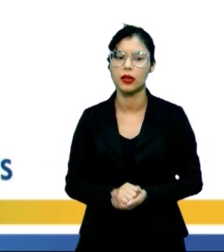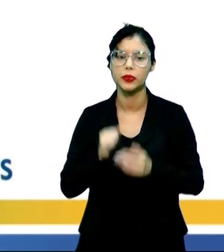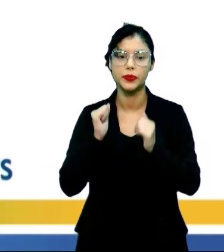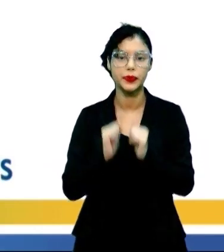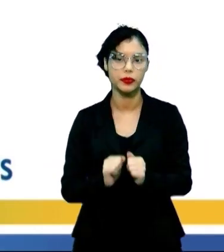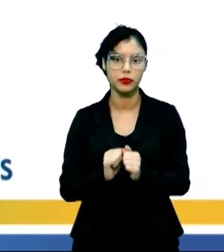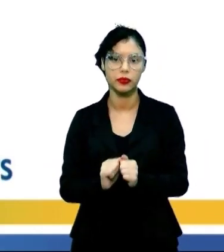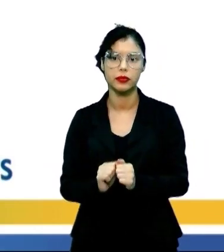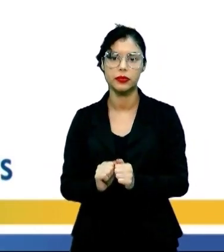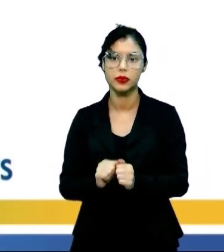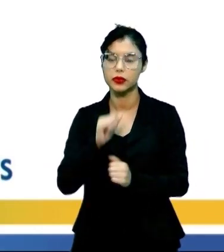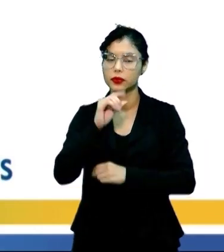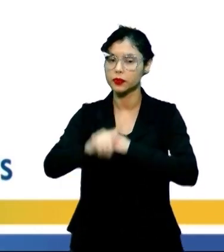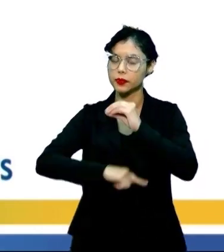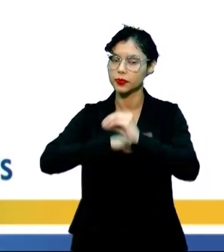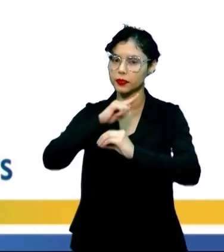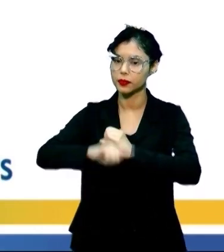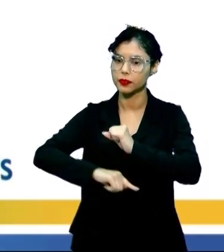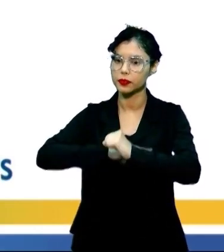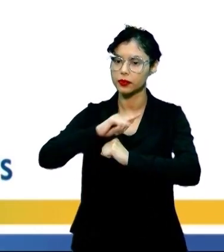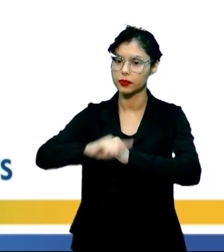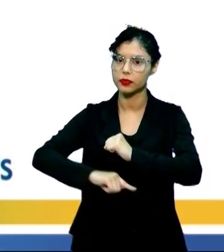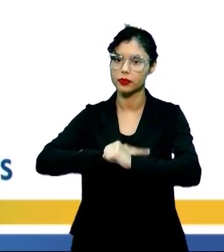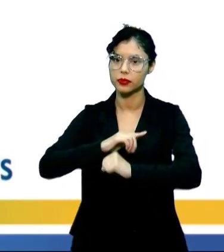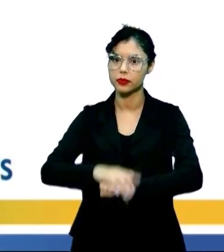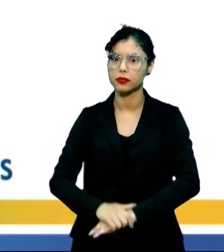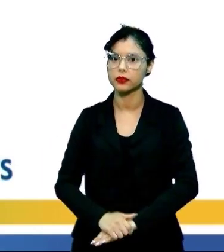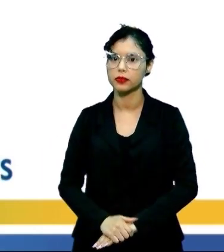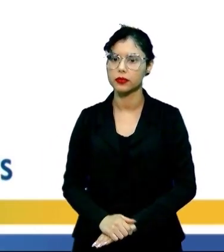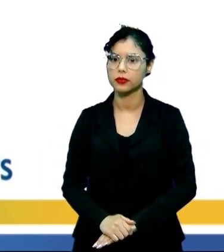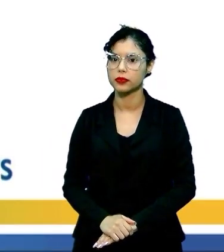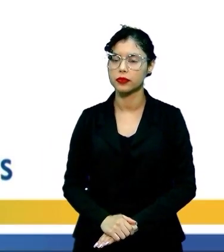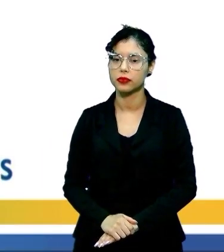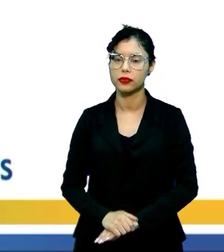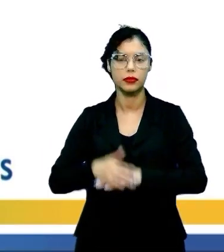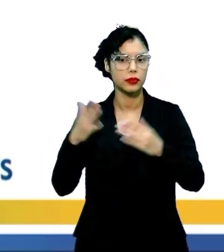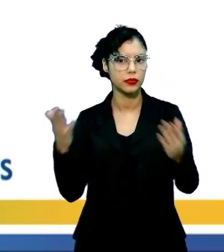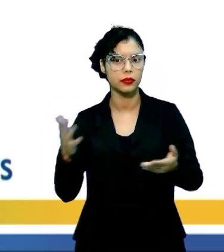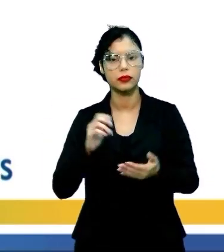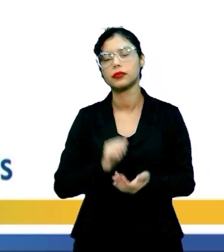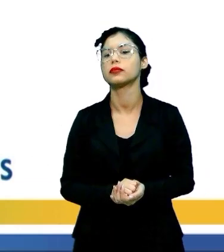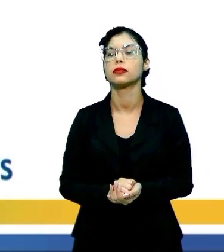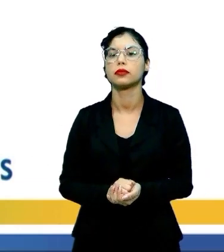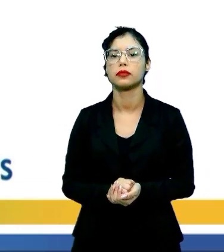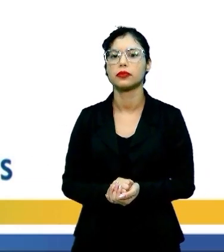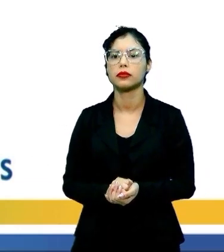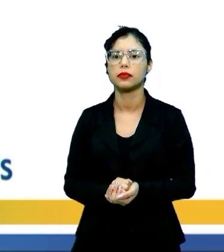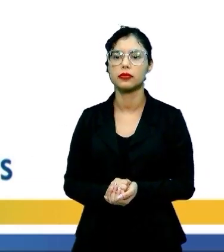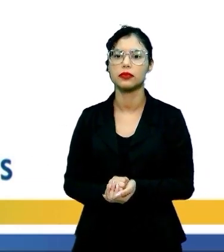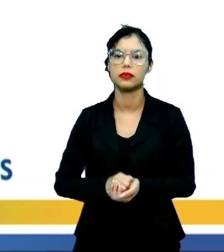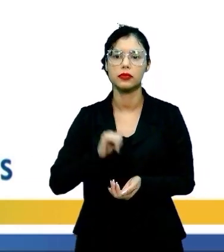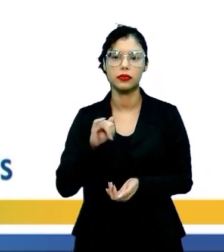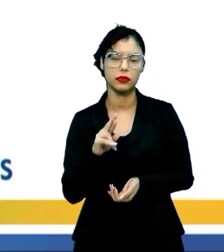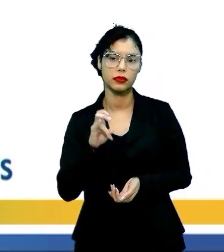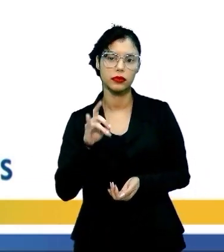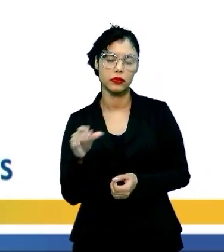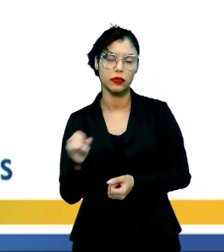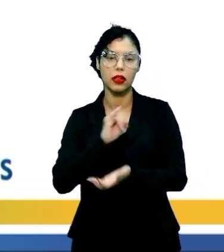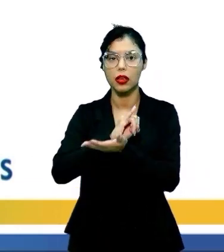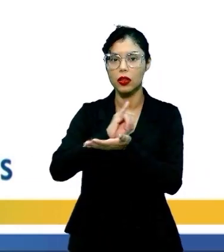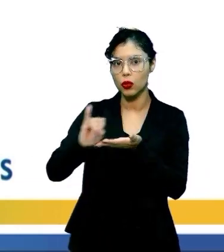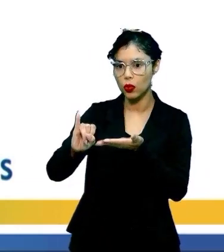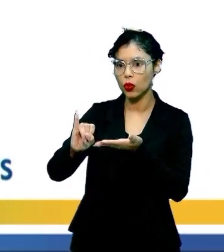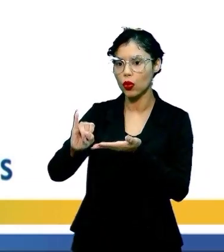a passagem de átomos de... Ixi, isso aí não deu para entender. Mas de compostos inorgânicos do